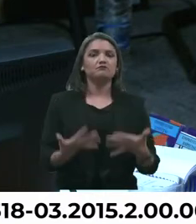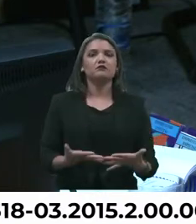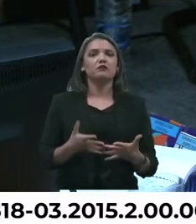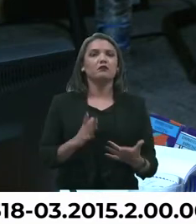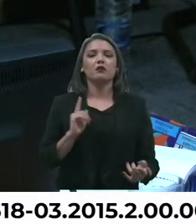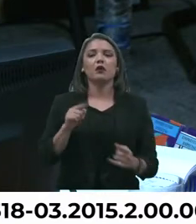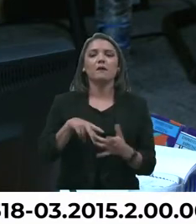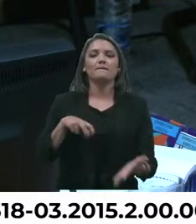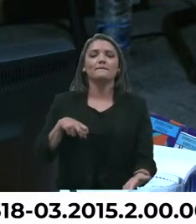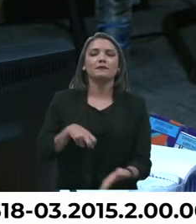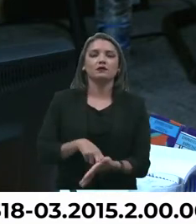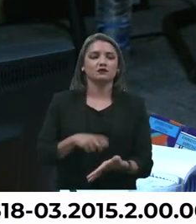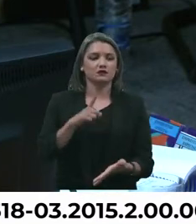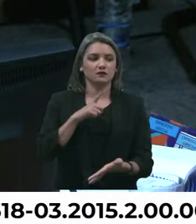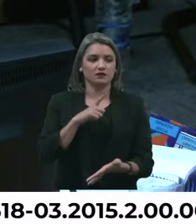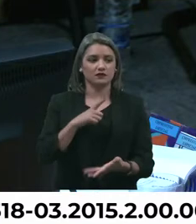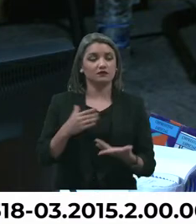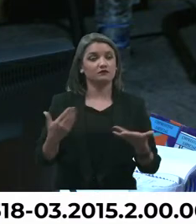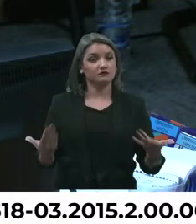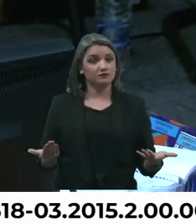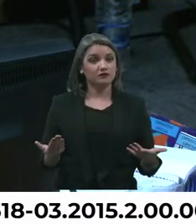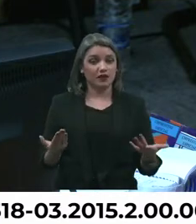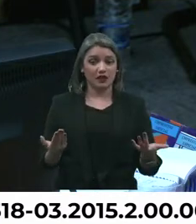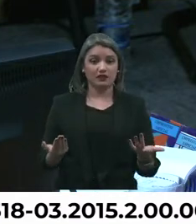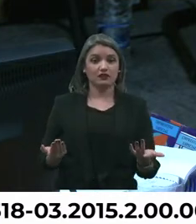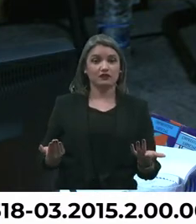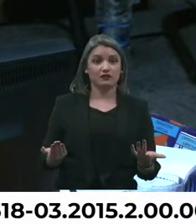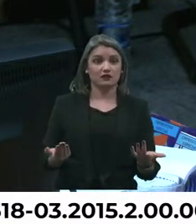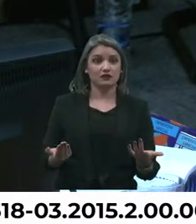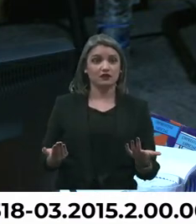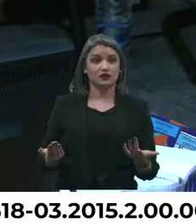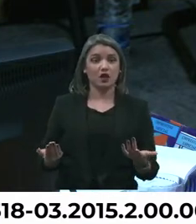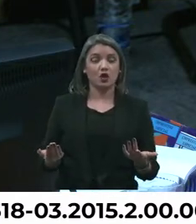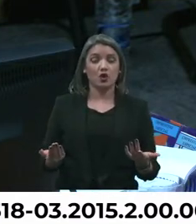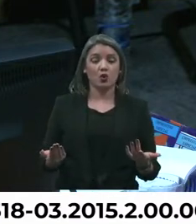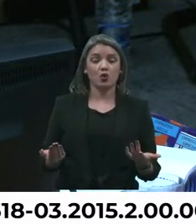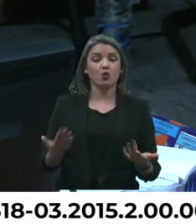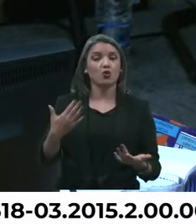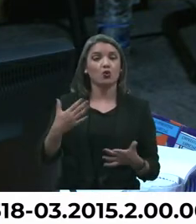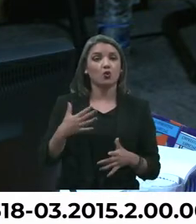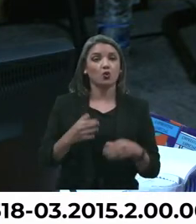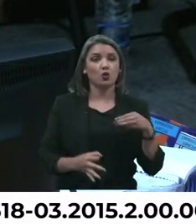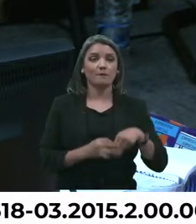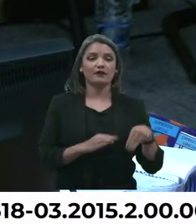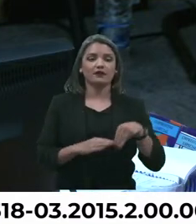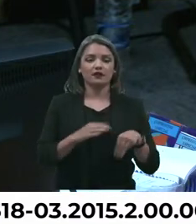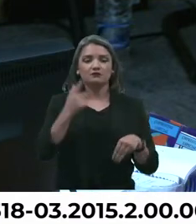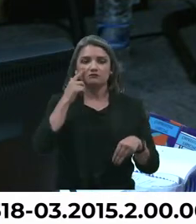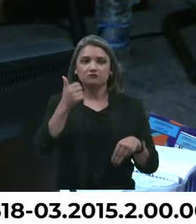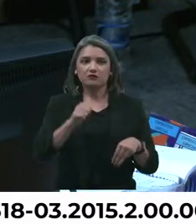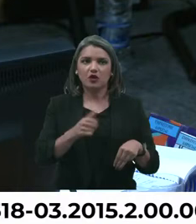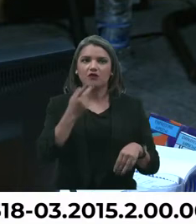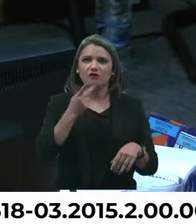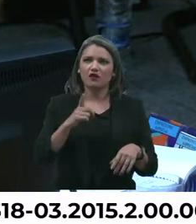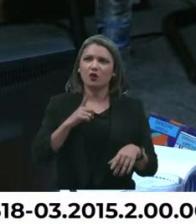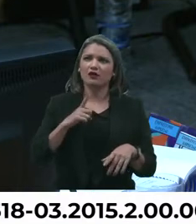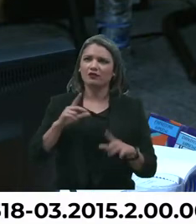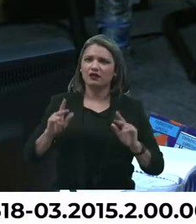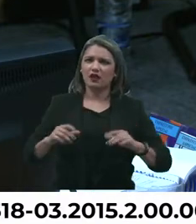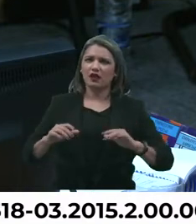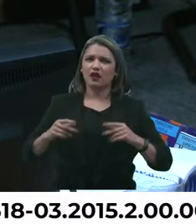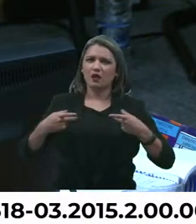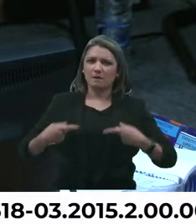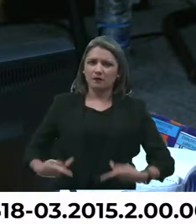punitiva adotada. O vistor concluiu que havia ligação entre os atos do magistrado e todos os supostos